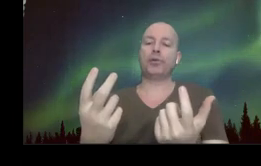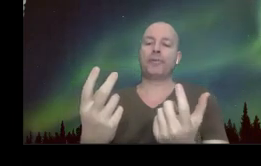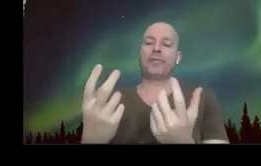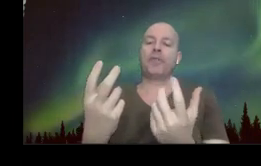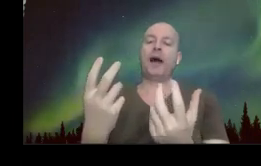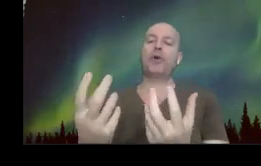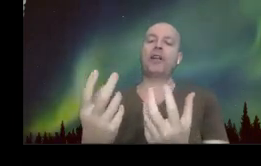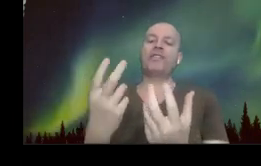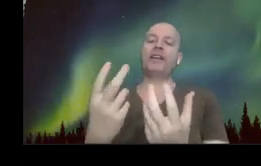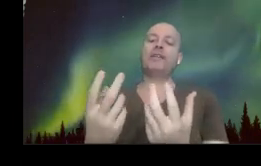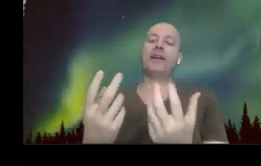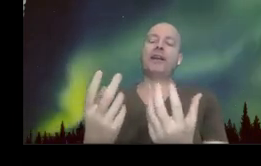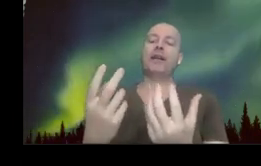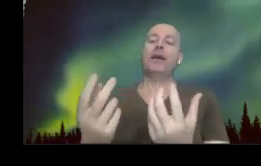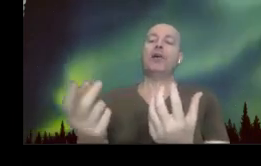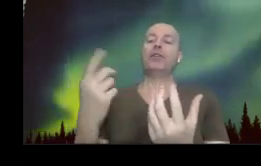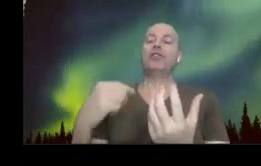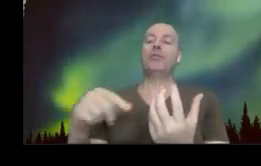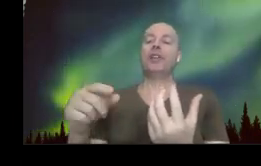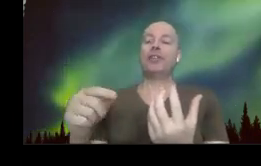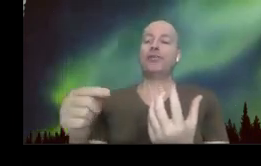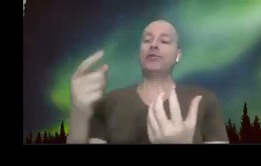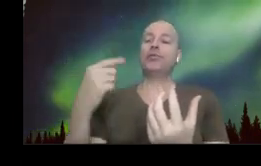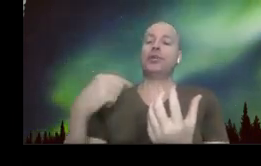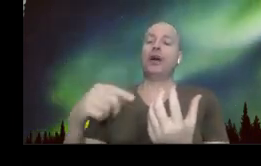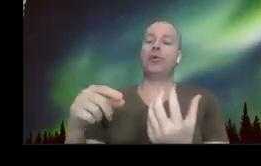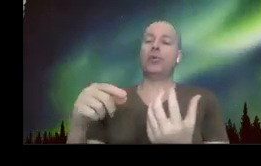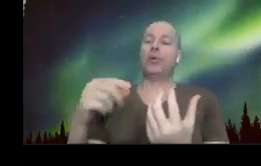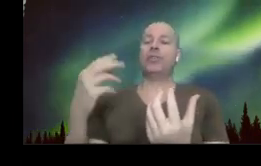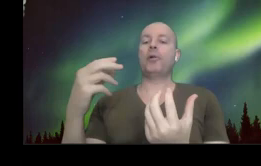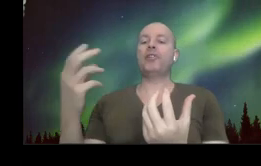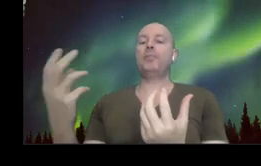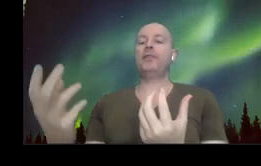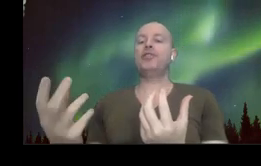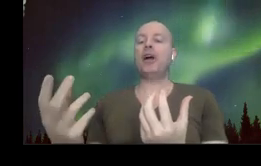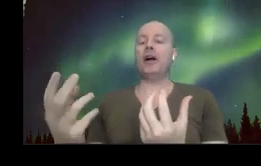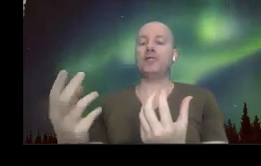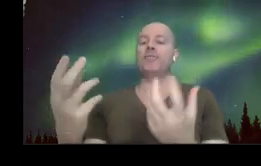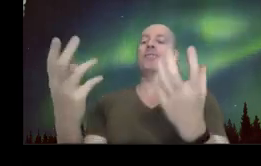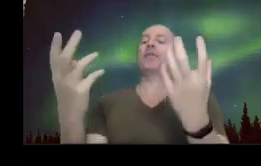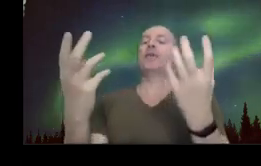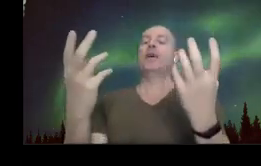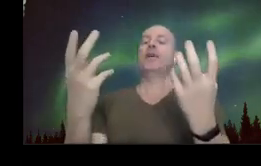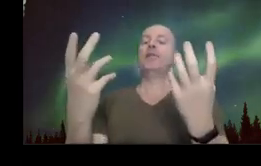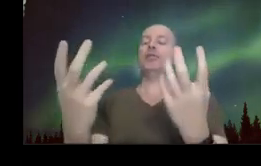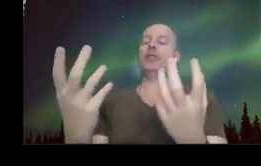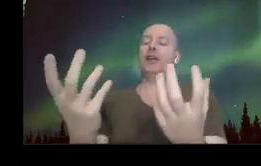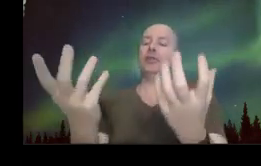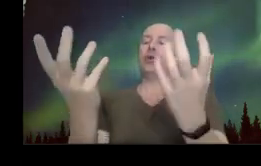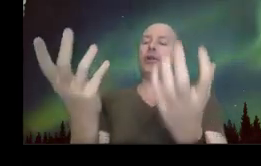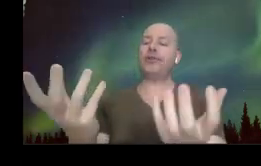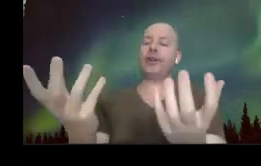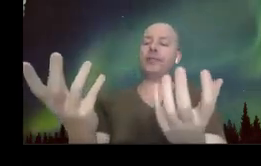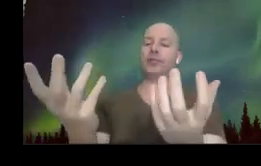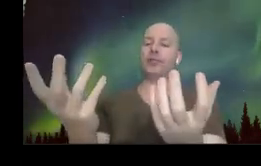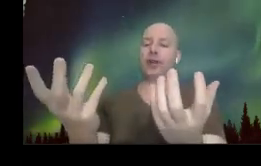lugar para o outro. Agora, se ela tem conectividade funcional, por exemplo, é uma espécie de ave, e você